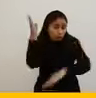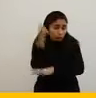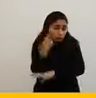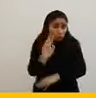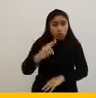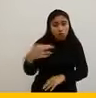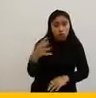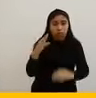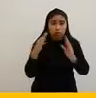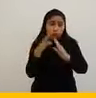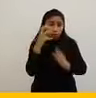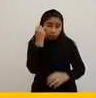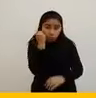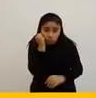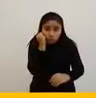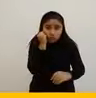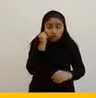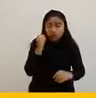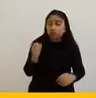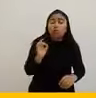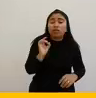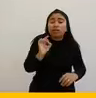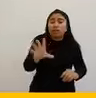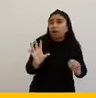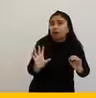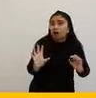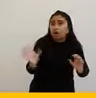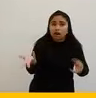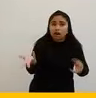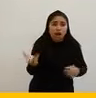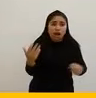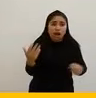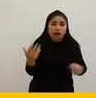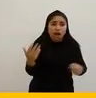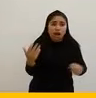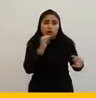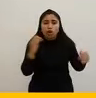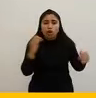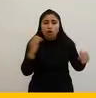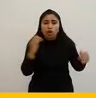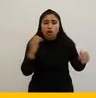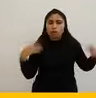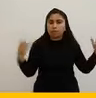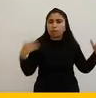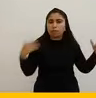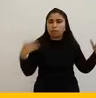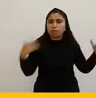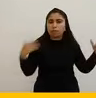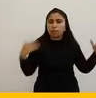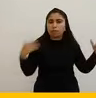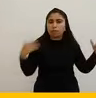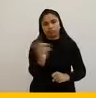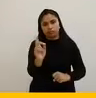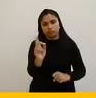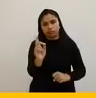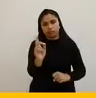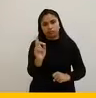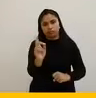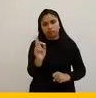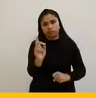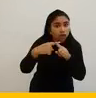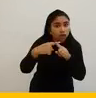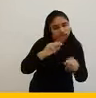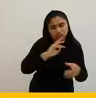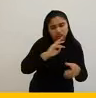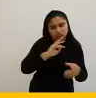a ocupação com a finalidade de hospedagem e turismo. As igrejas,